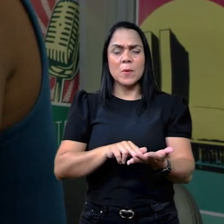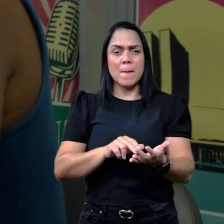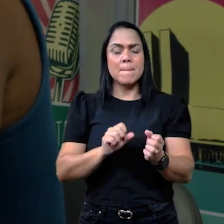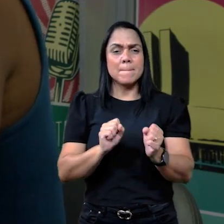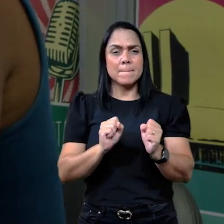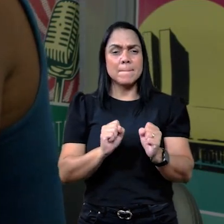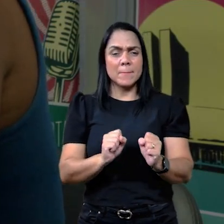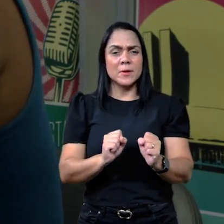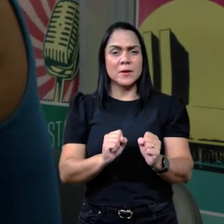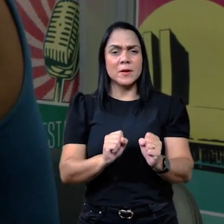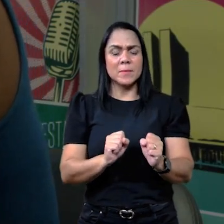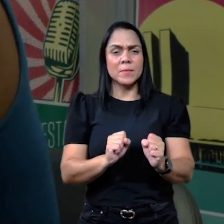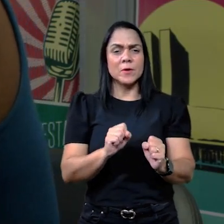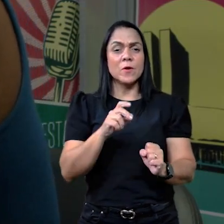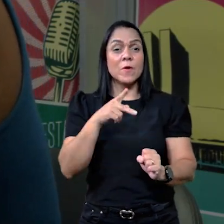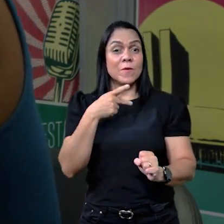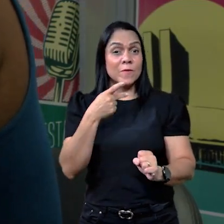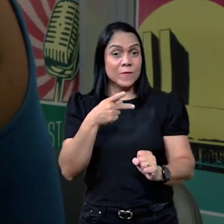pode